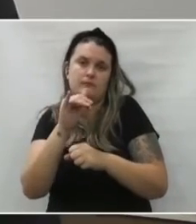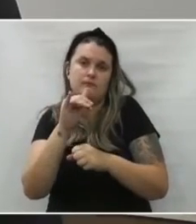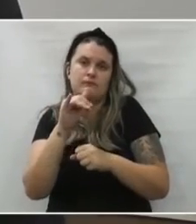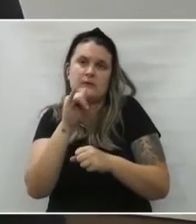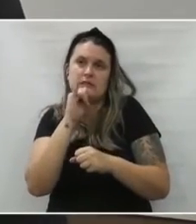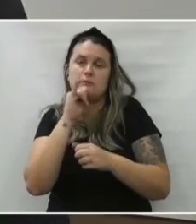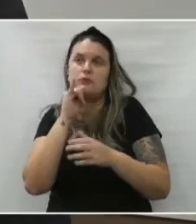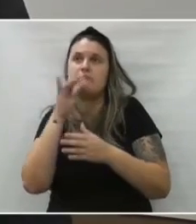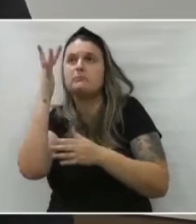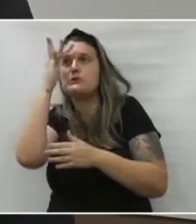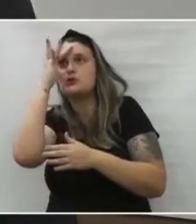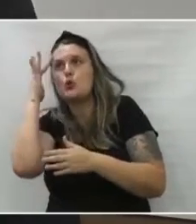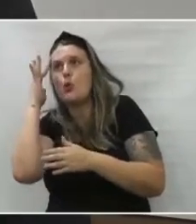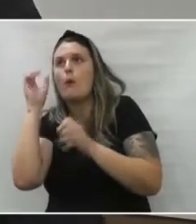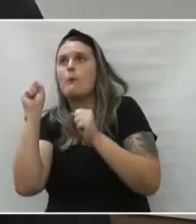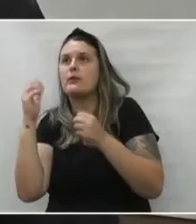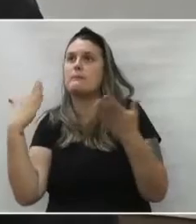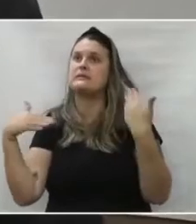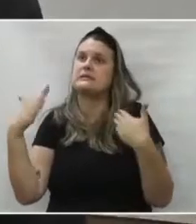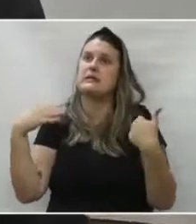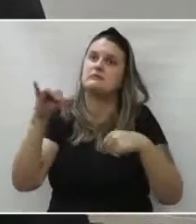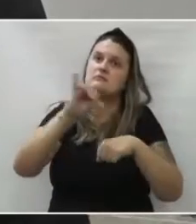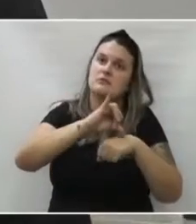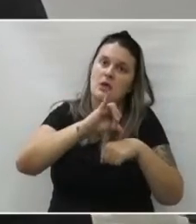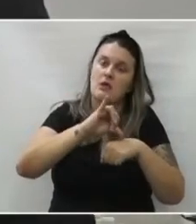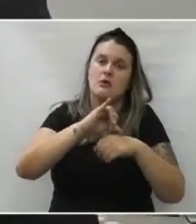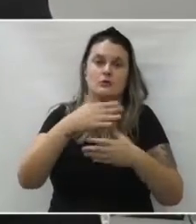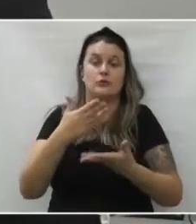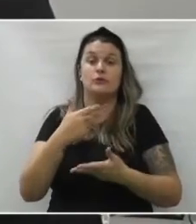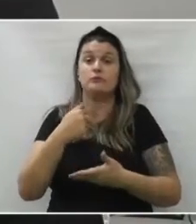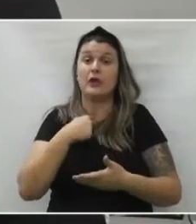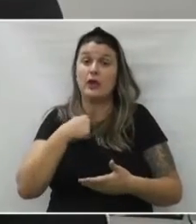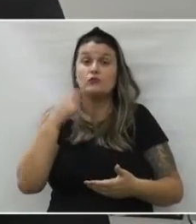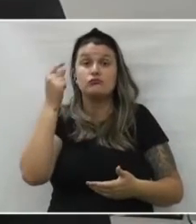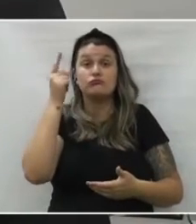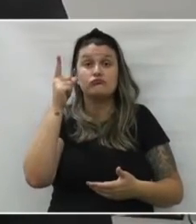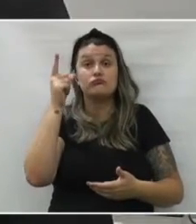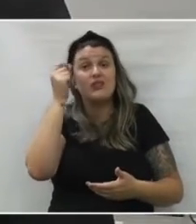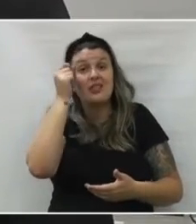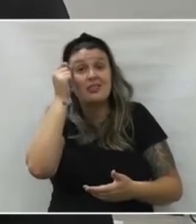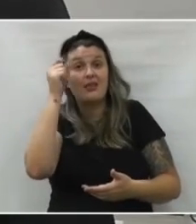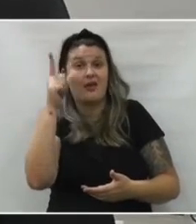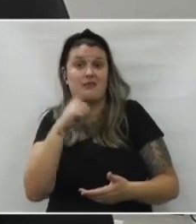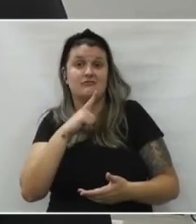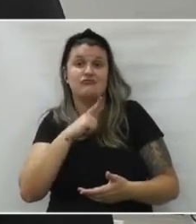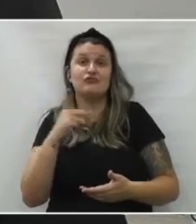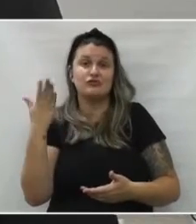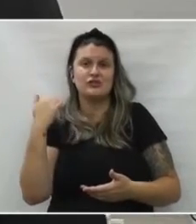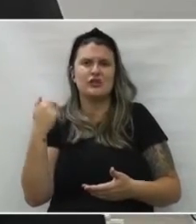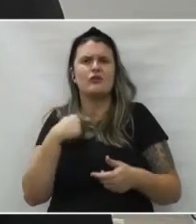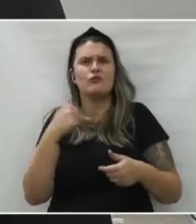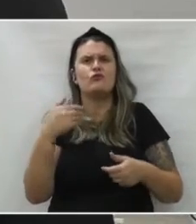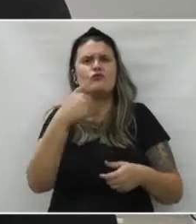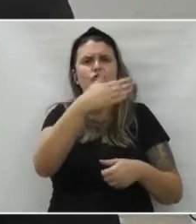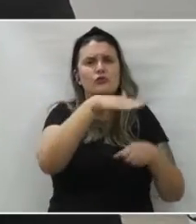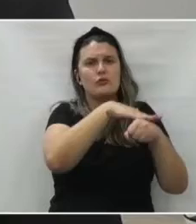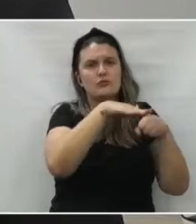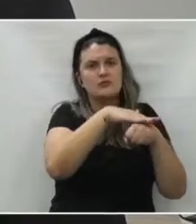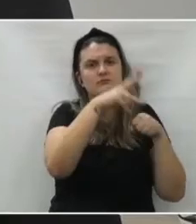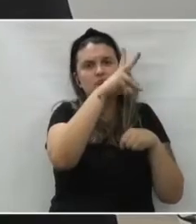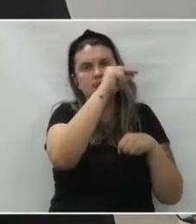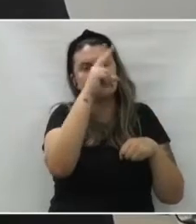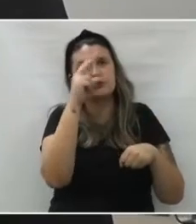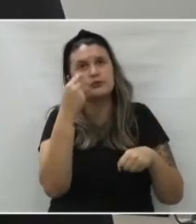Qual que é a ideia deste requerimento? Na verdade, já era uma ideia que eu tinha anteriormente, levei ao Executivo, está